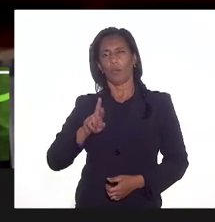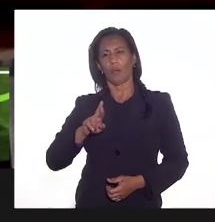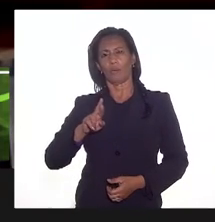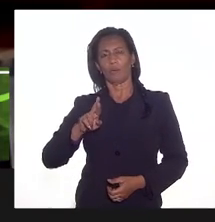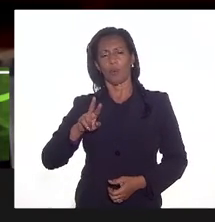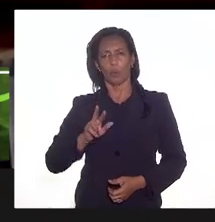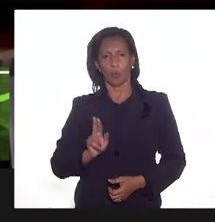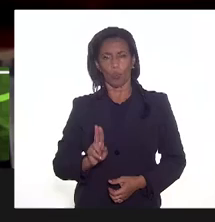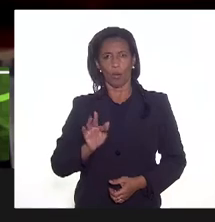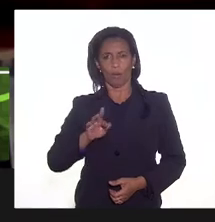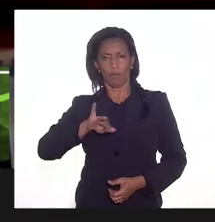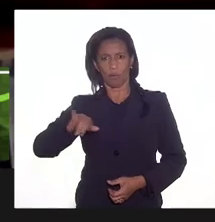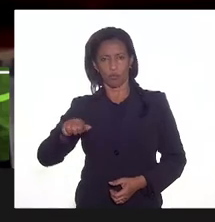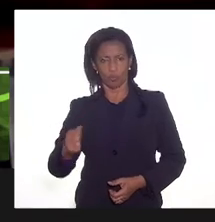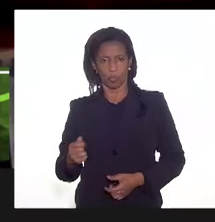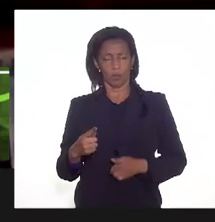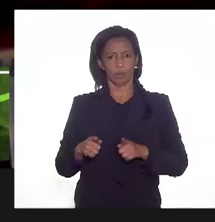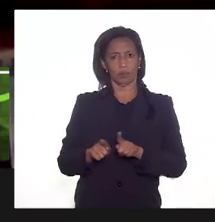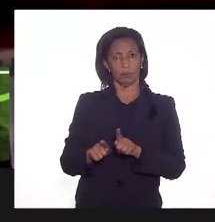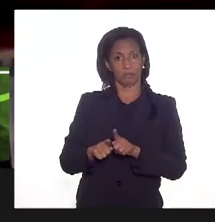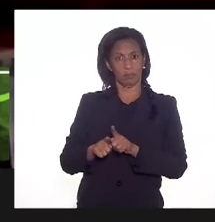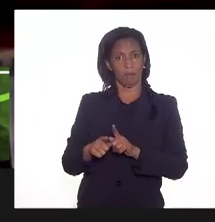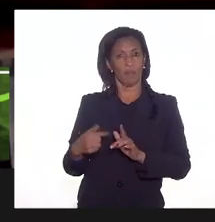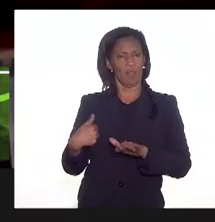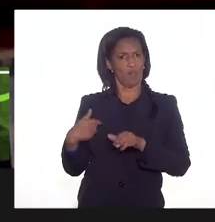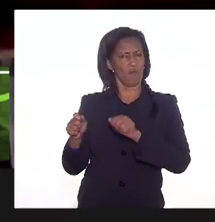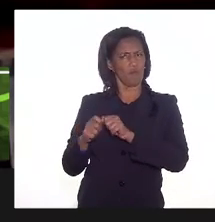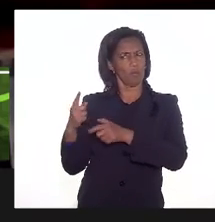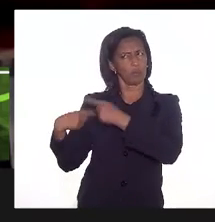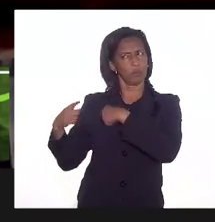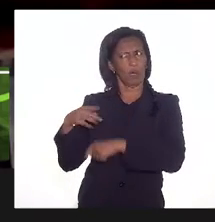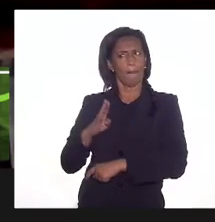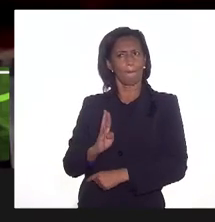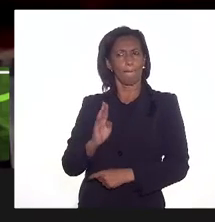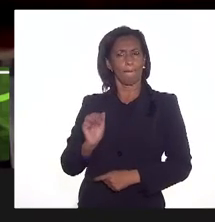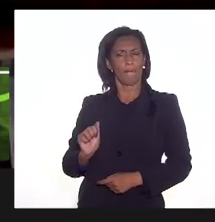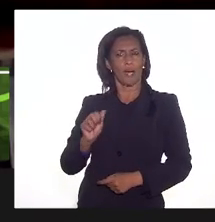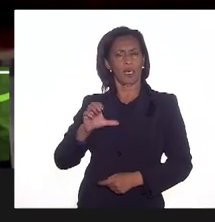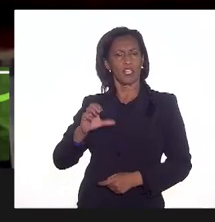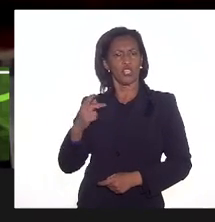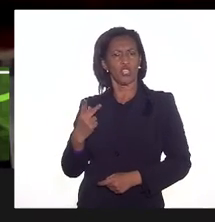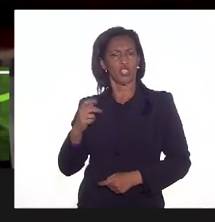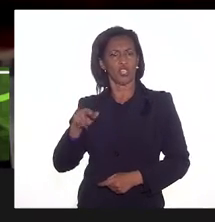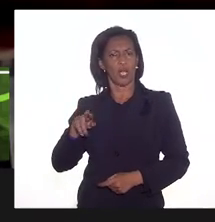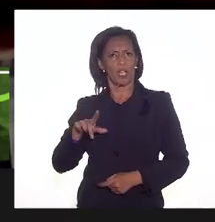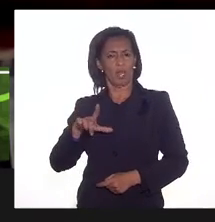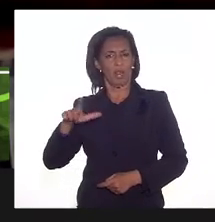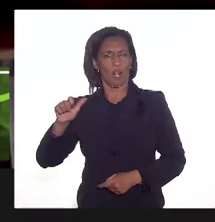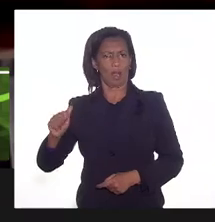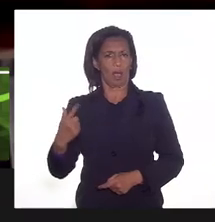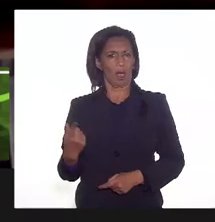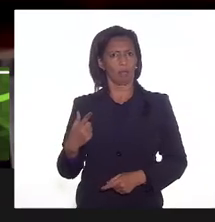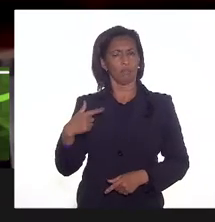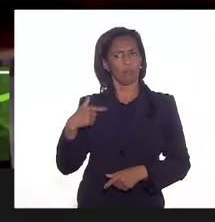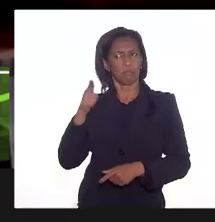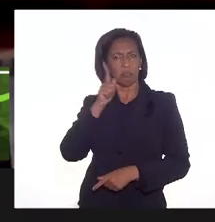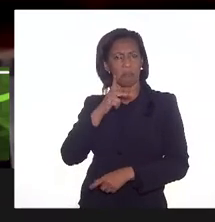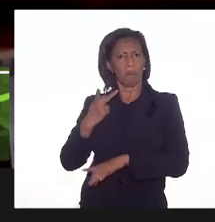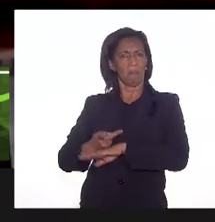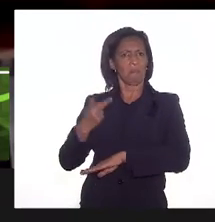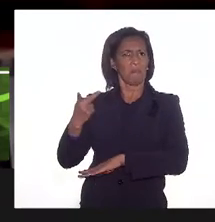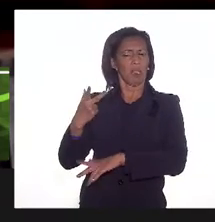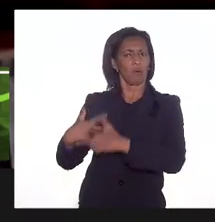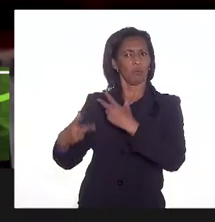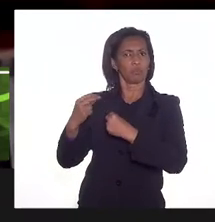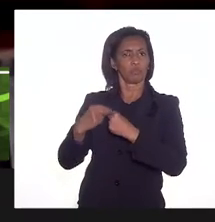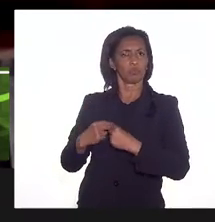que atua no campo cultural nosso bacharelado há dois anos atrás recebeu o prêmio Eloneida Stuart que fechou até ontem